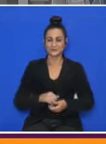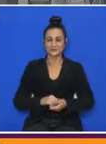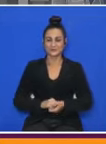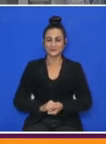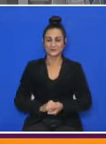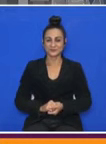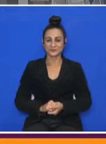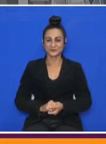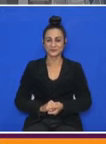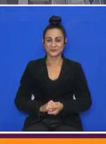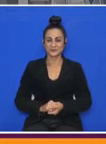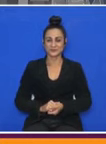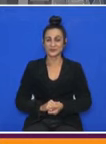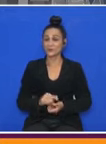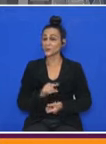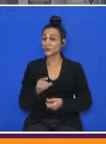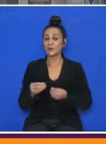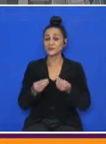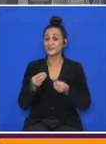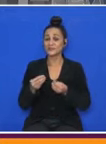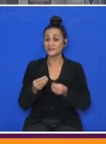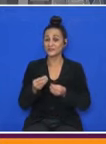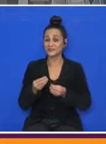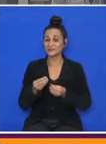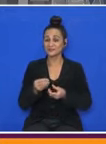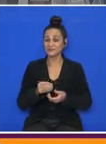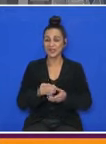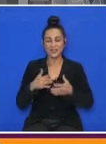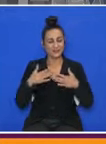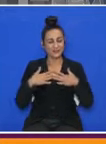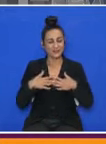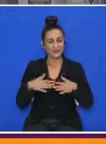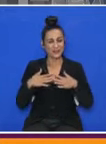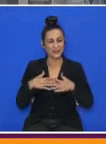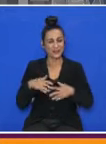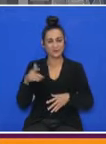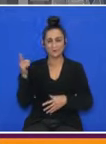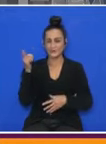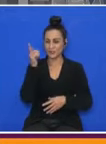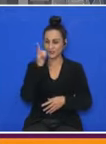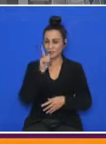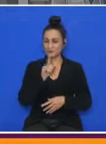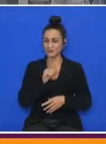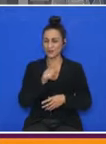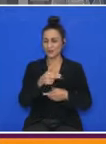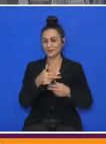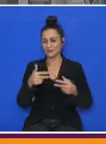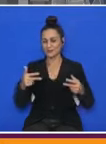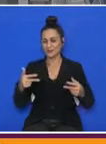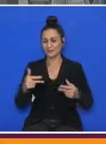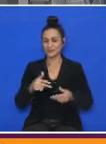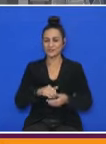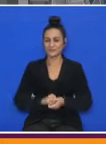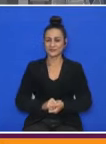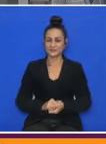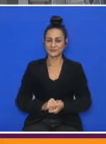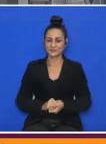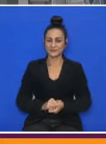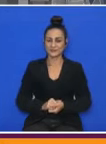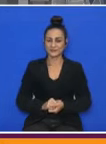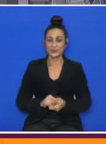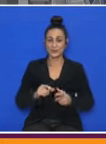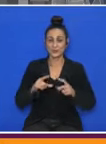71. Como é que você está indo, hein? Calma, você ainda tem muitas chances. Bola